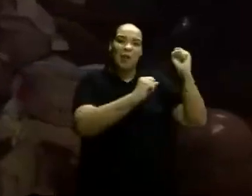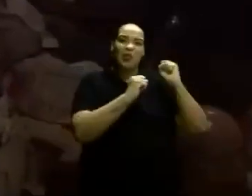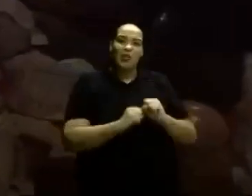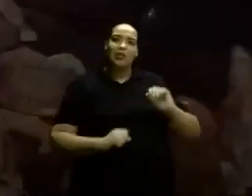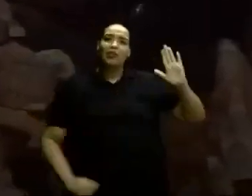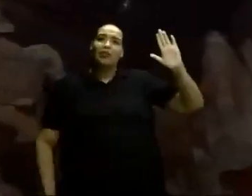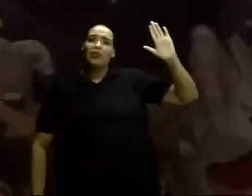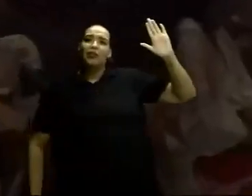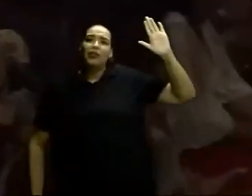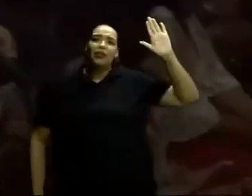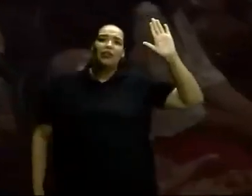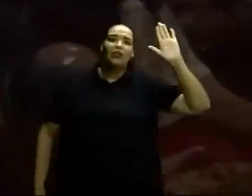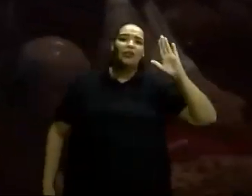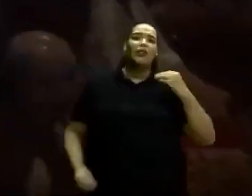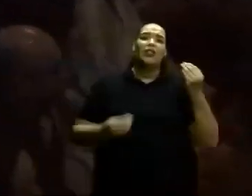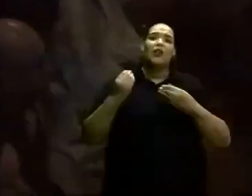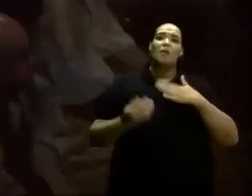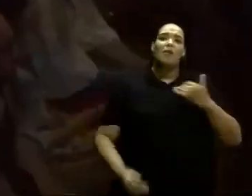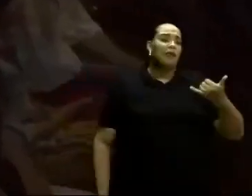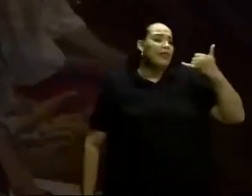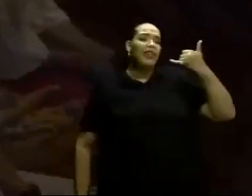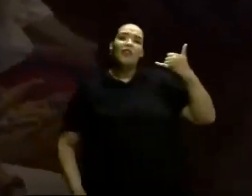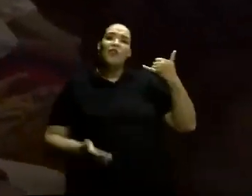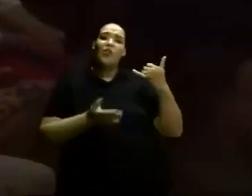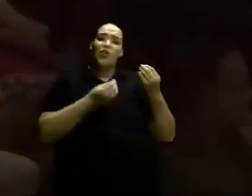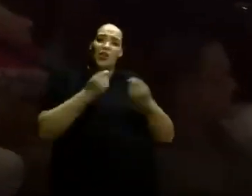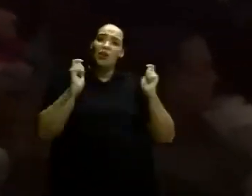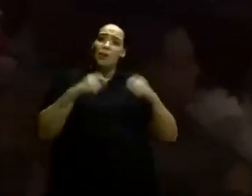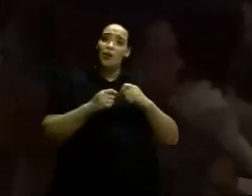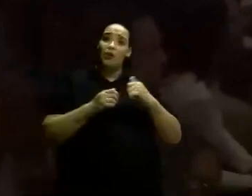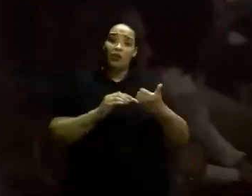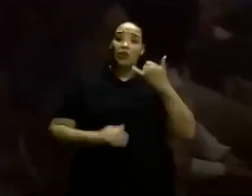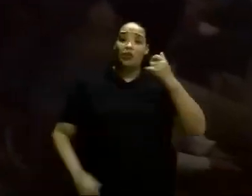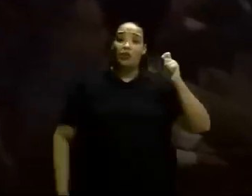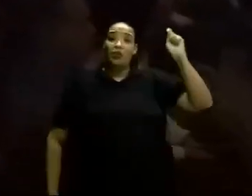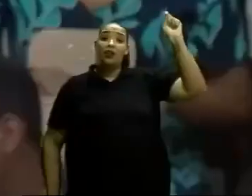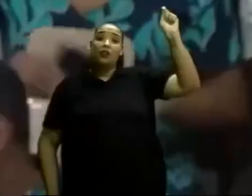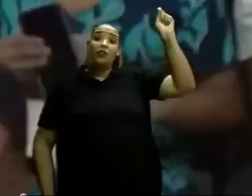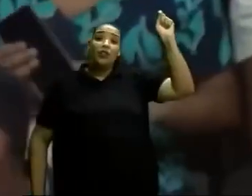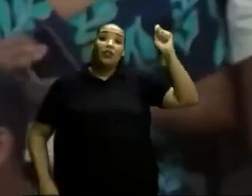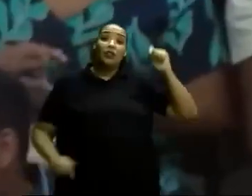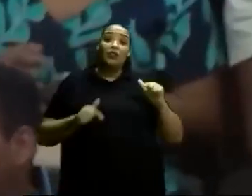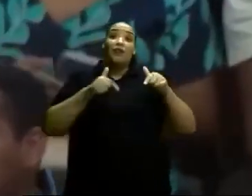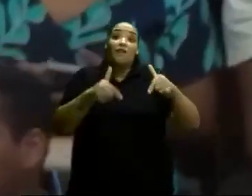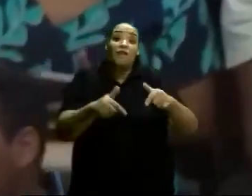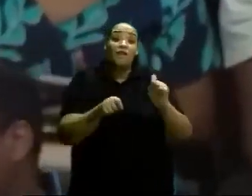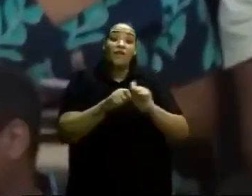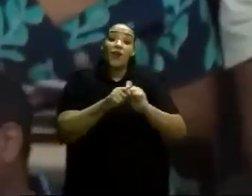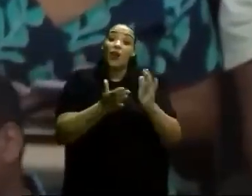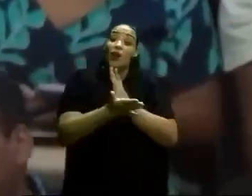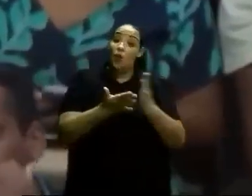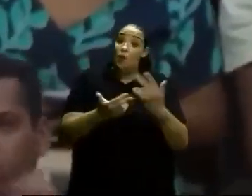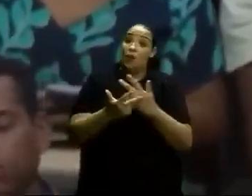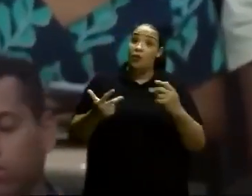a tua Bíblia. Camila, minha Bíblia está no aplicativo do celular. Abre o aplicativo e levanta a palavra. Reage pelo amor de Deus.